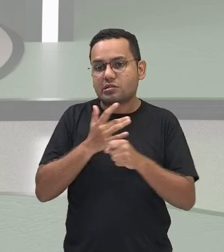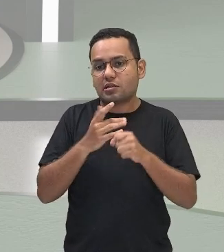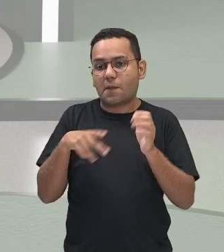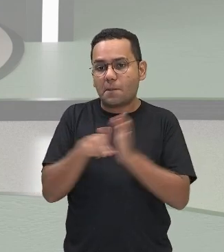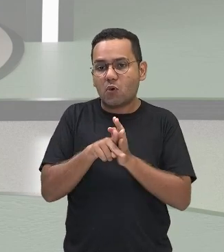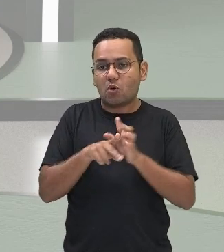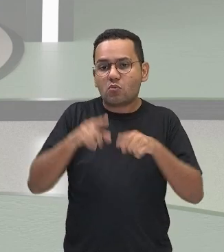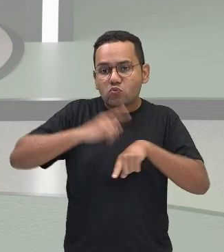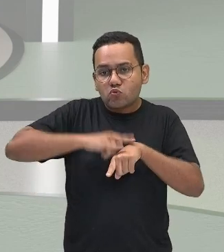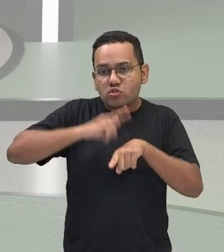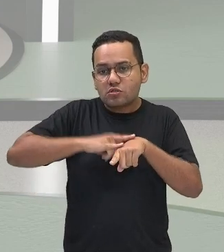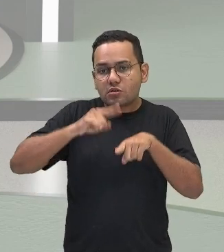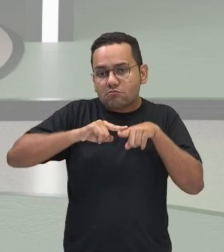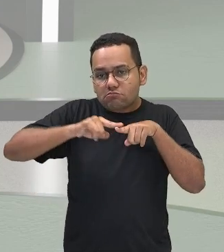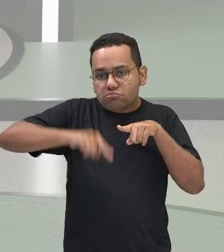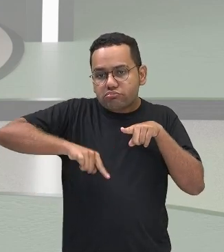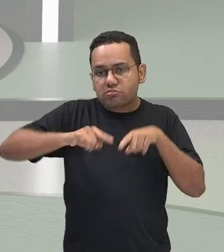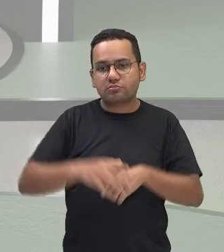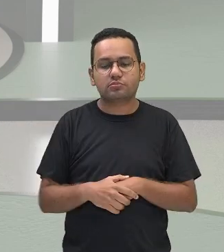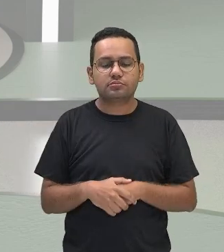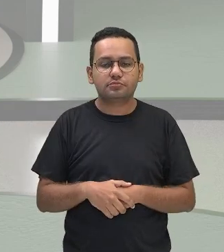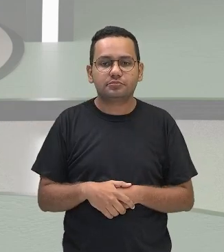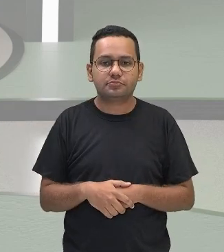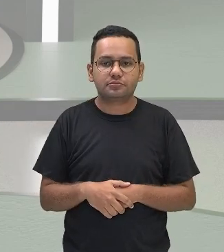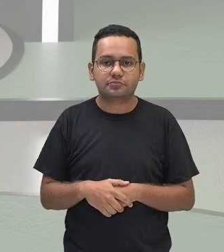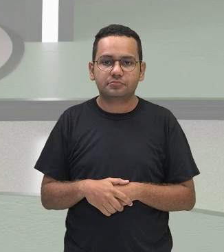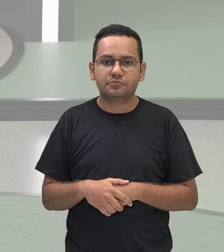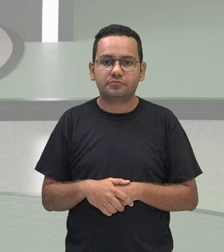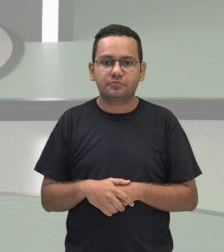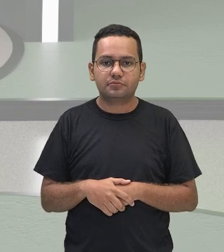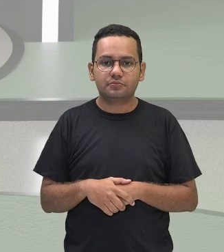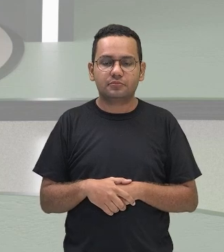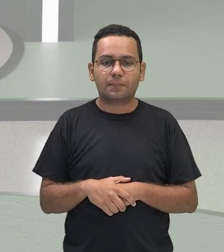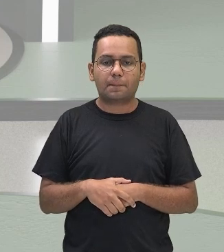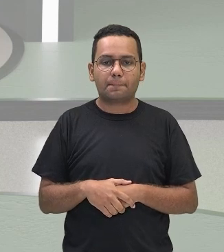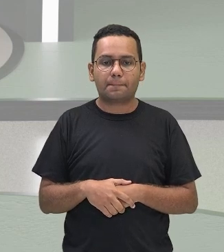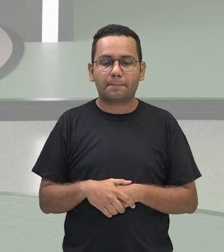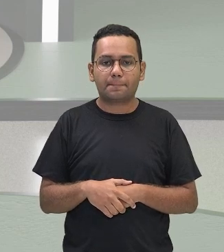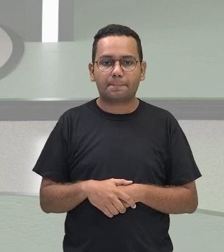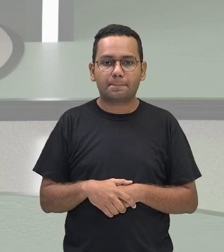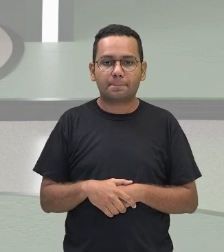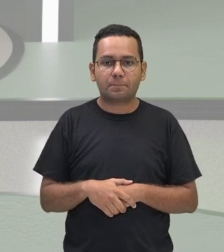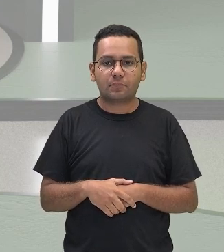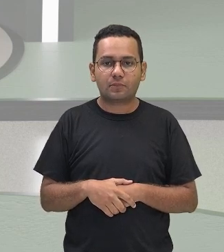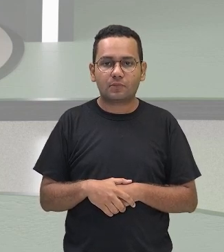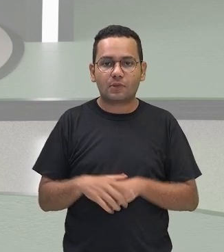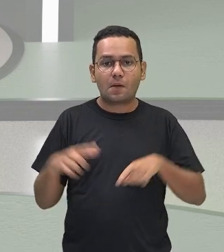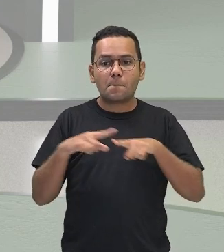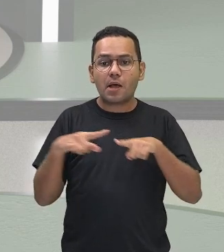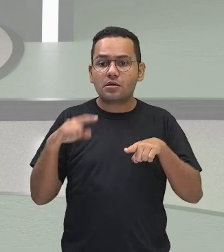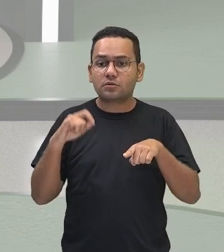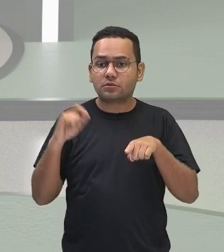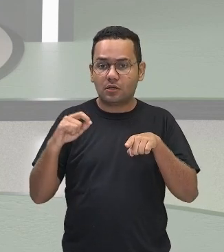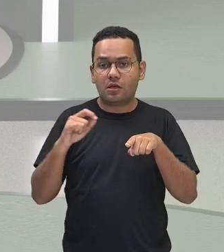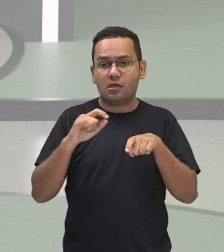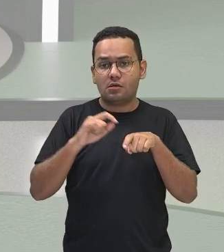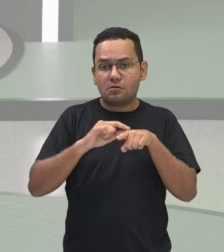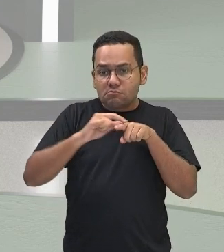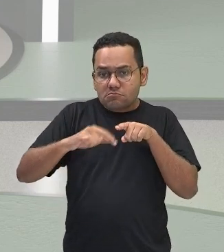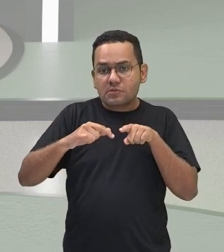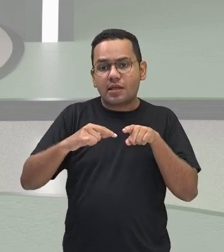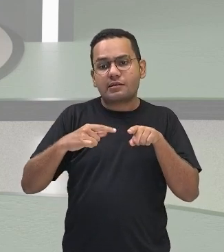né, que é o canal que passa a urina também. Então é normal, é de se esperar que esse canal ele seja ácido. Se misturar, por